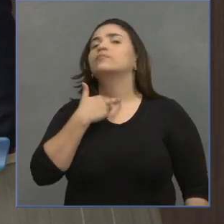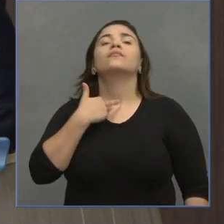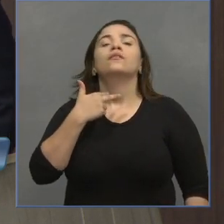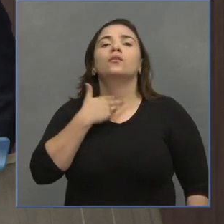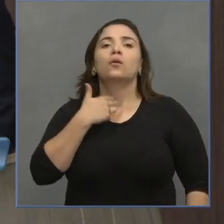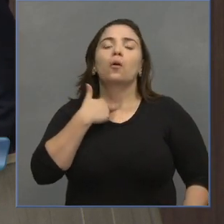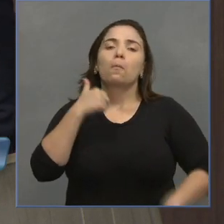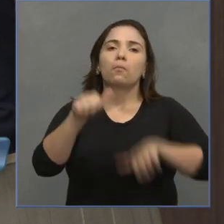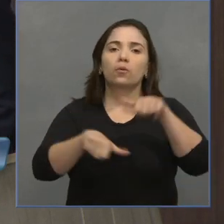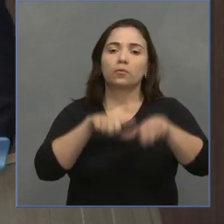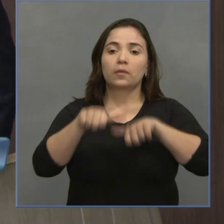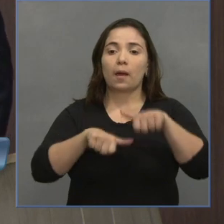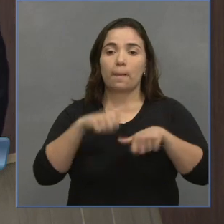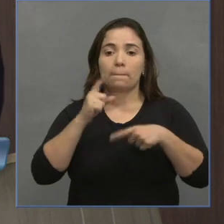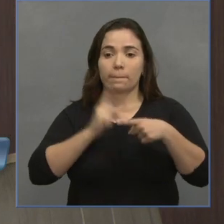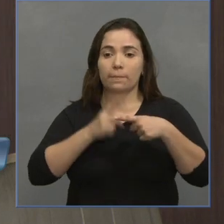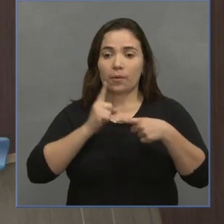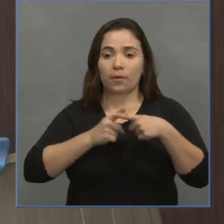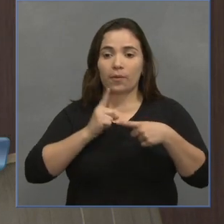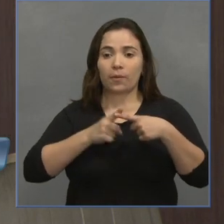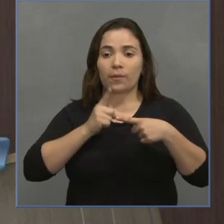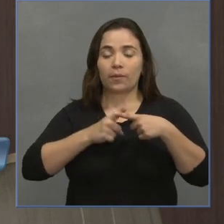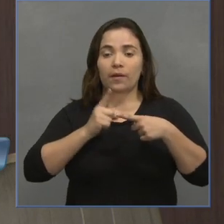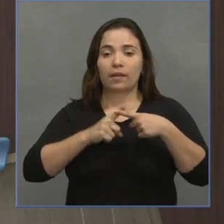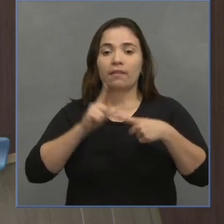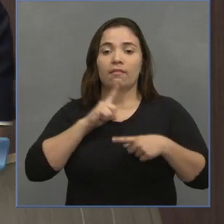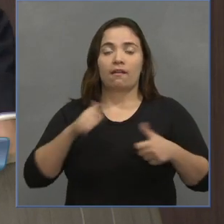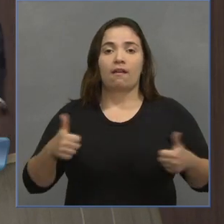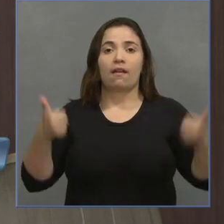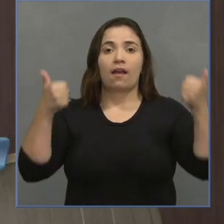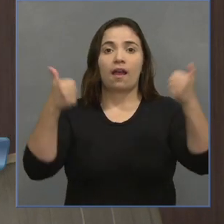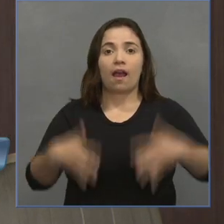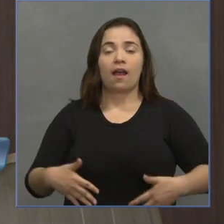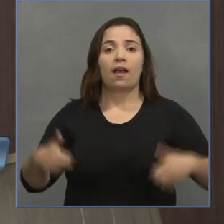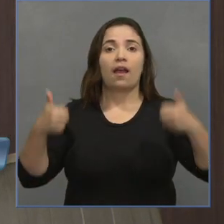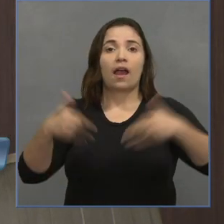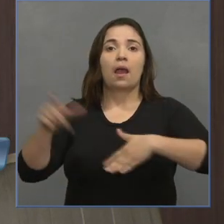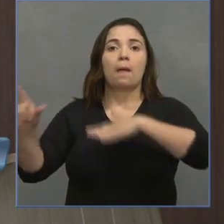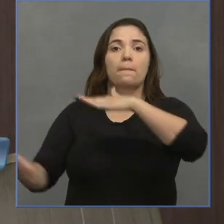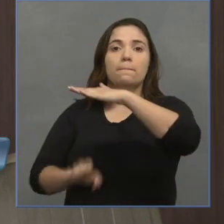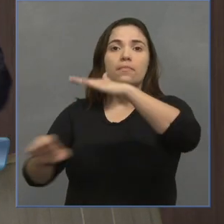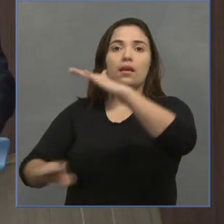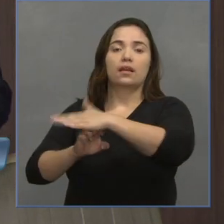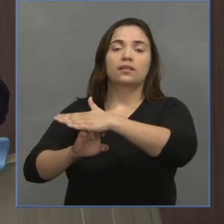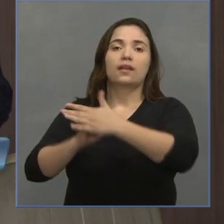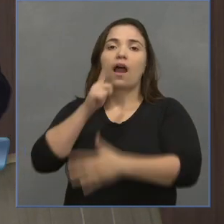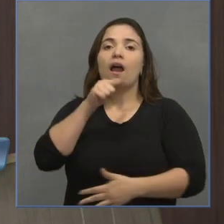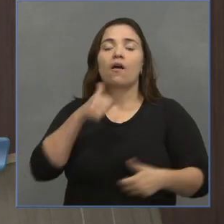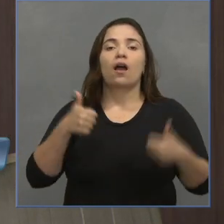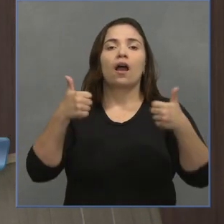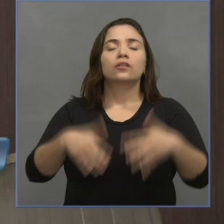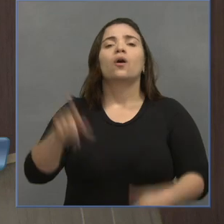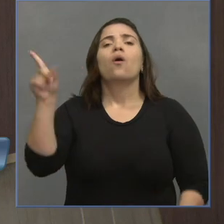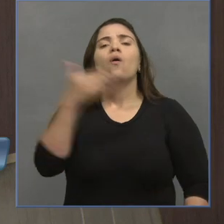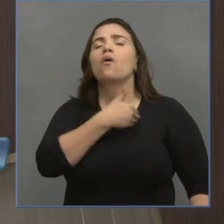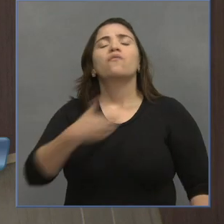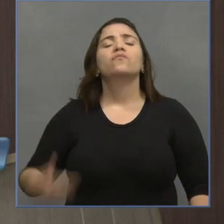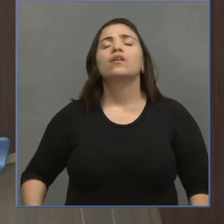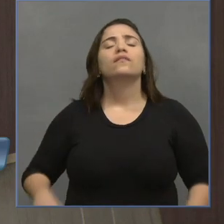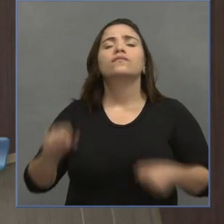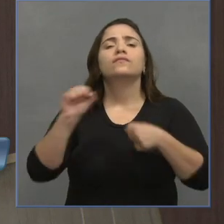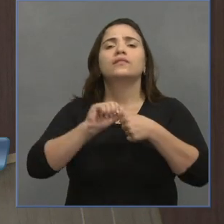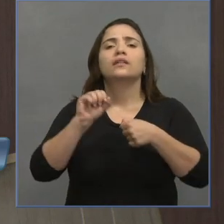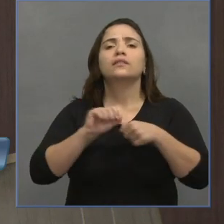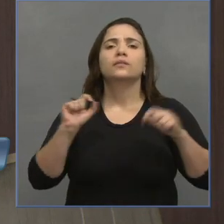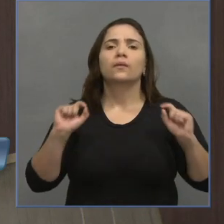padrão, porque é inerente, o alto consumo de água é inerente a esses empreendimentos. O que o governo faz? O governo